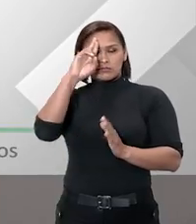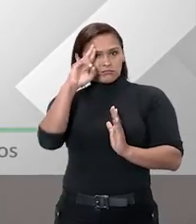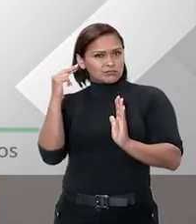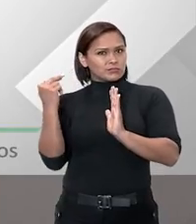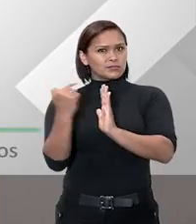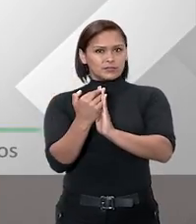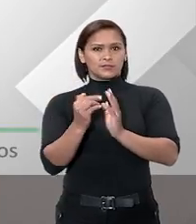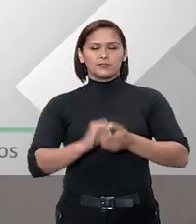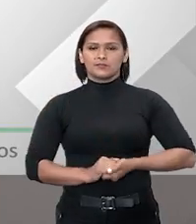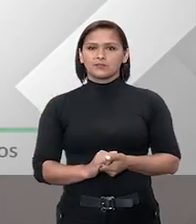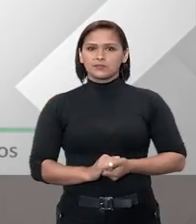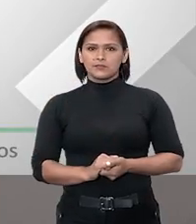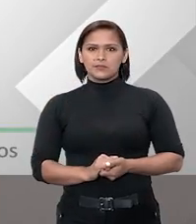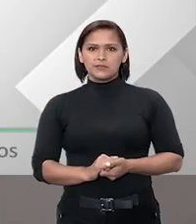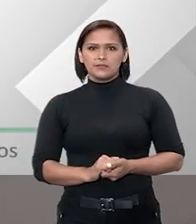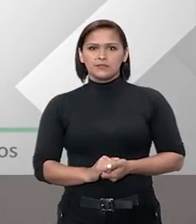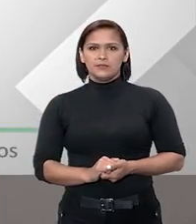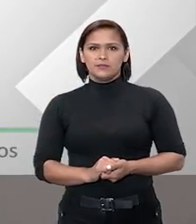respeitar.